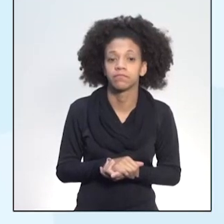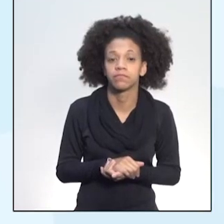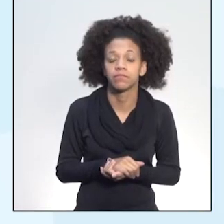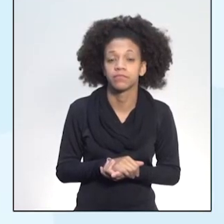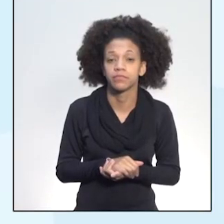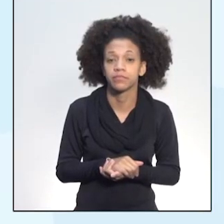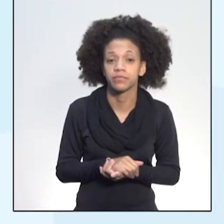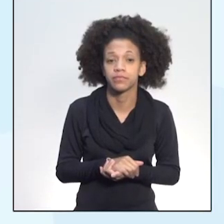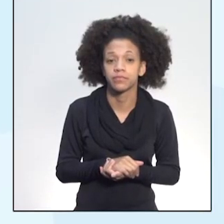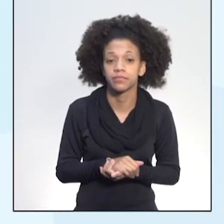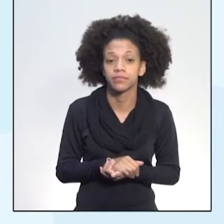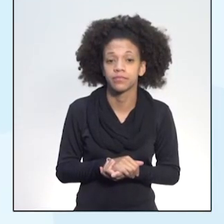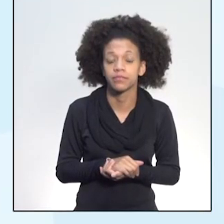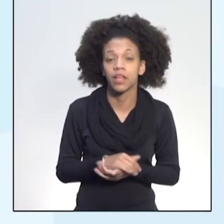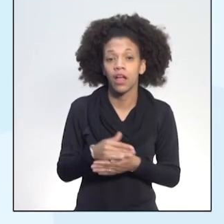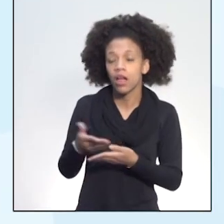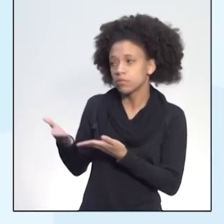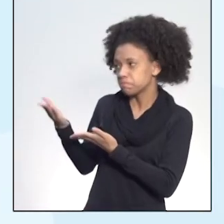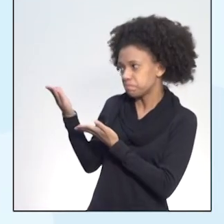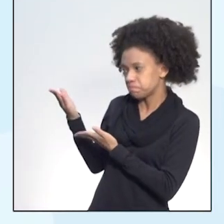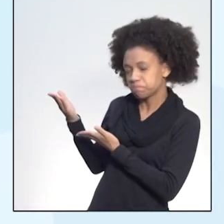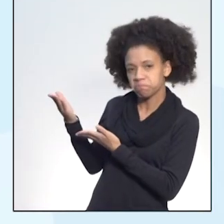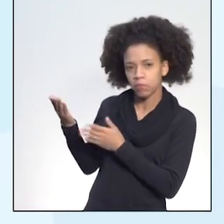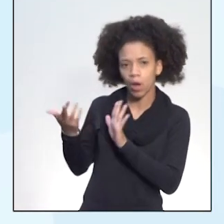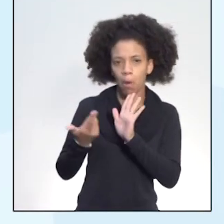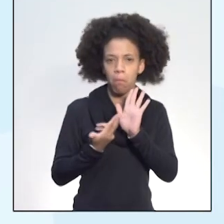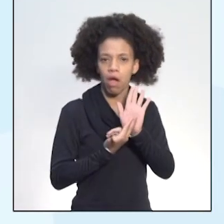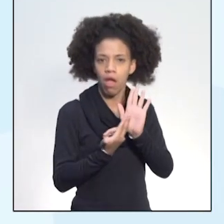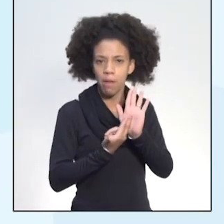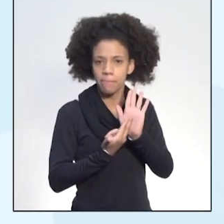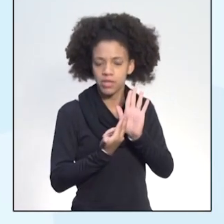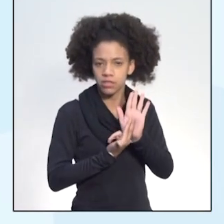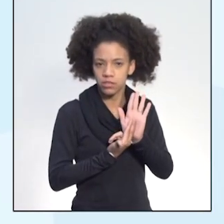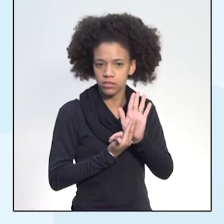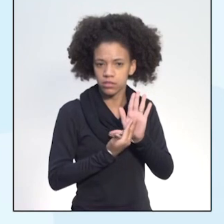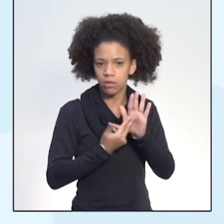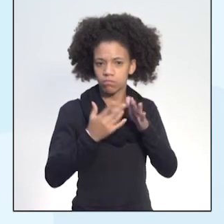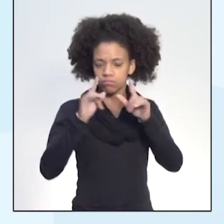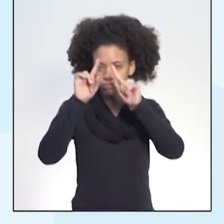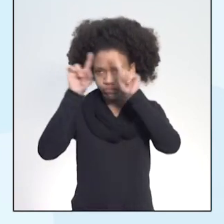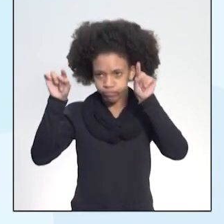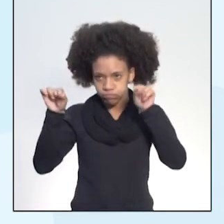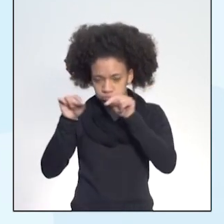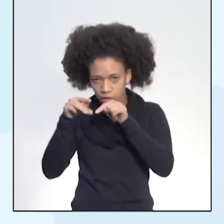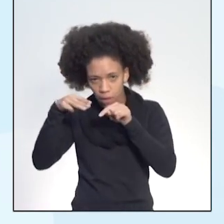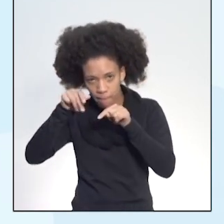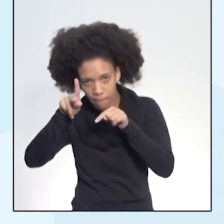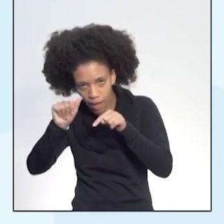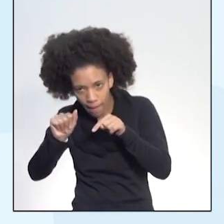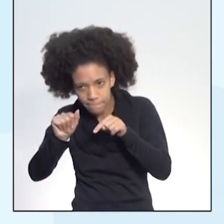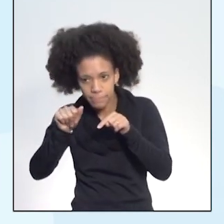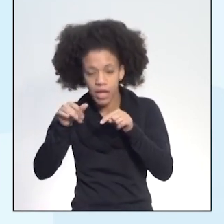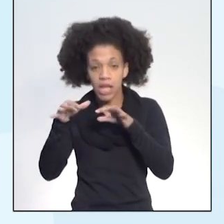Vamos voltar? Nós temos aqui uma representação cartográfica da